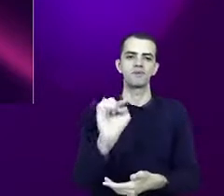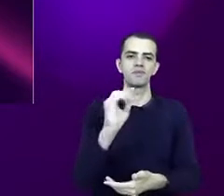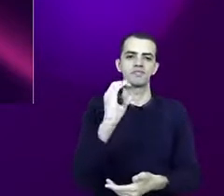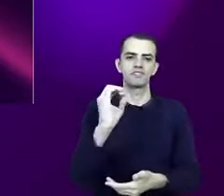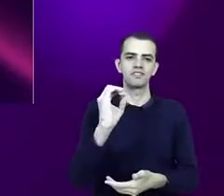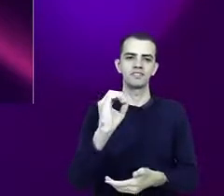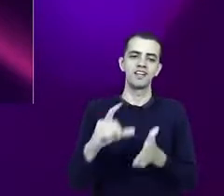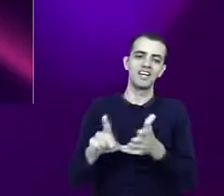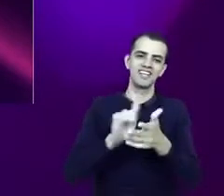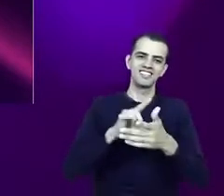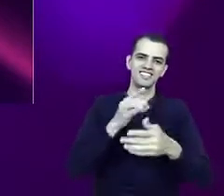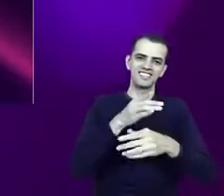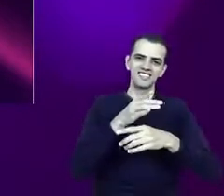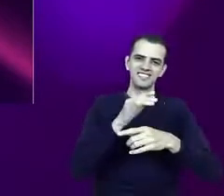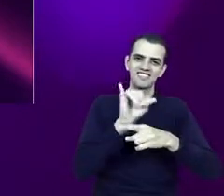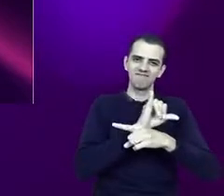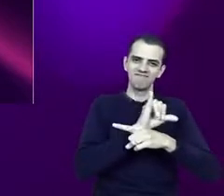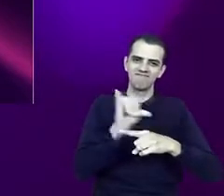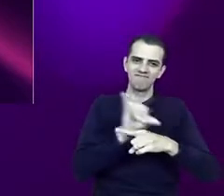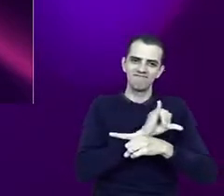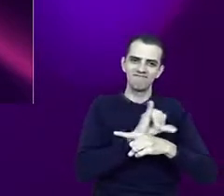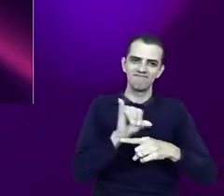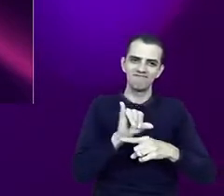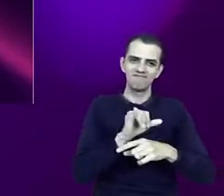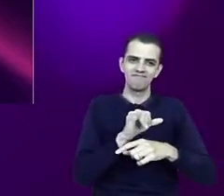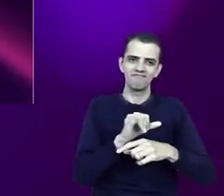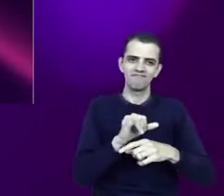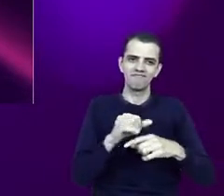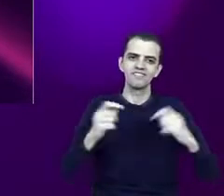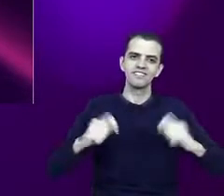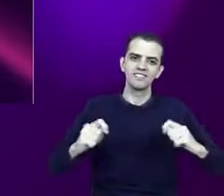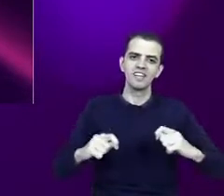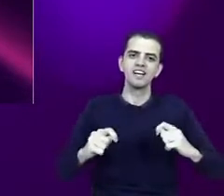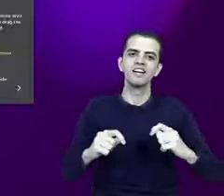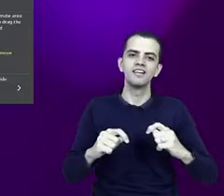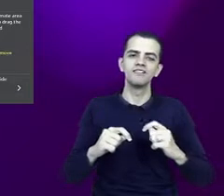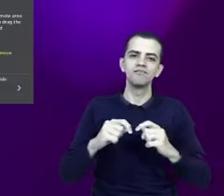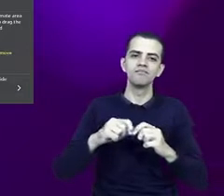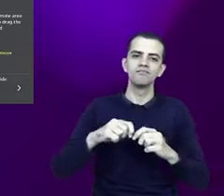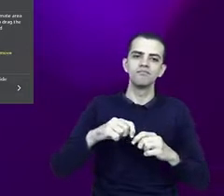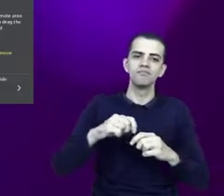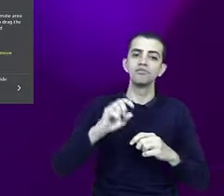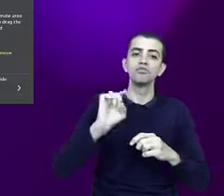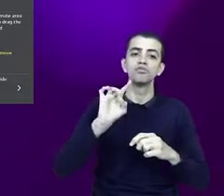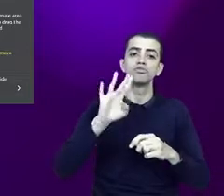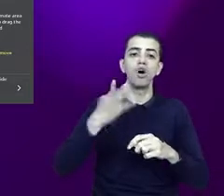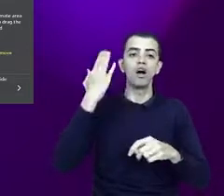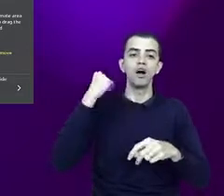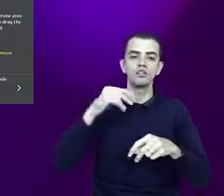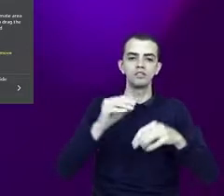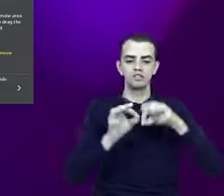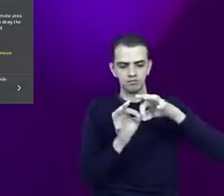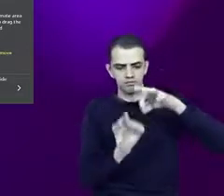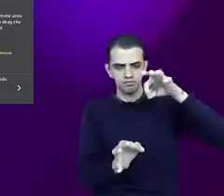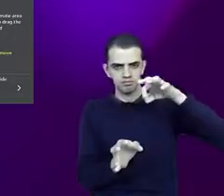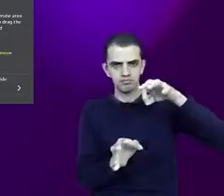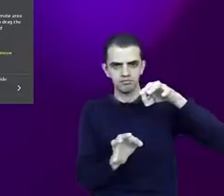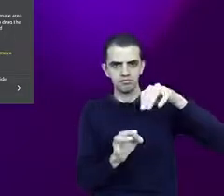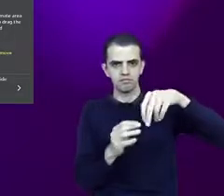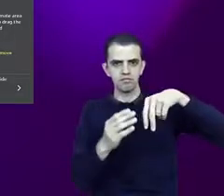planejamento femoral a gente só não faz mais num plano anterior para ver a altura. A gente também consegue